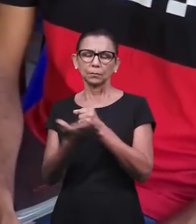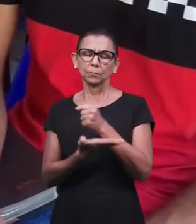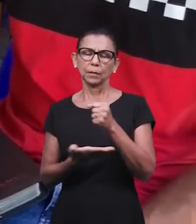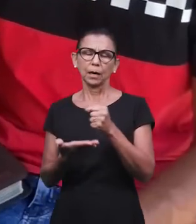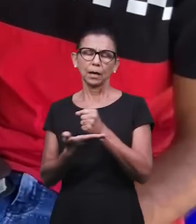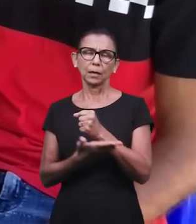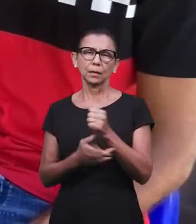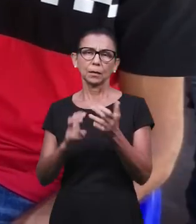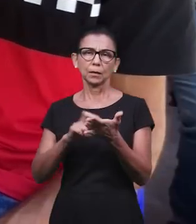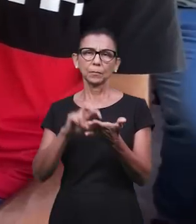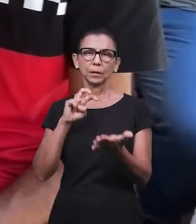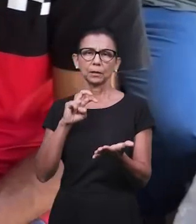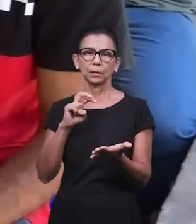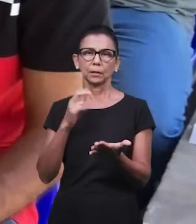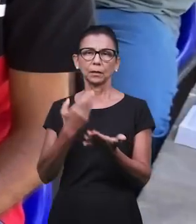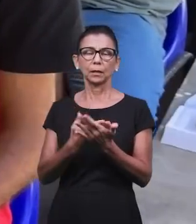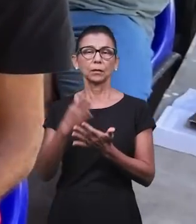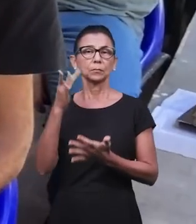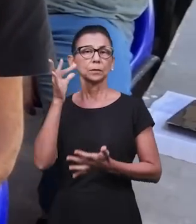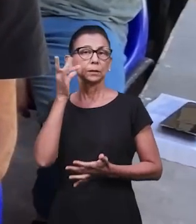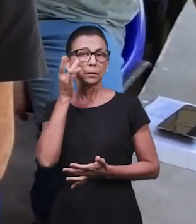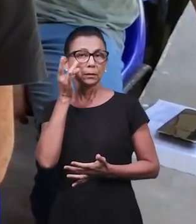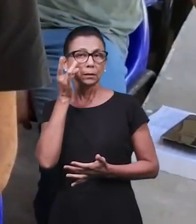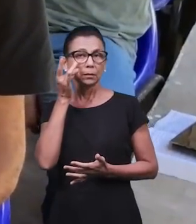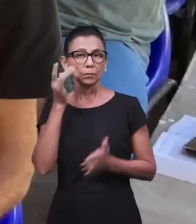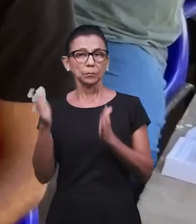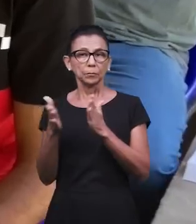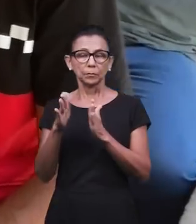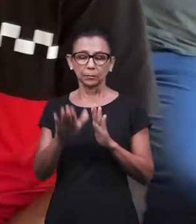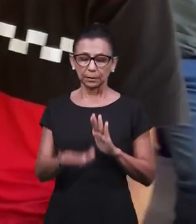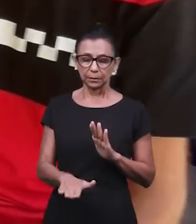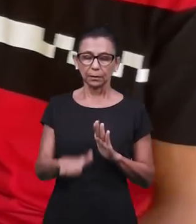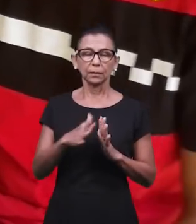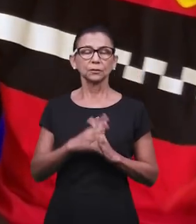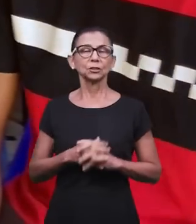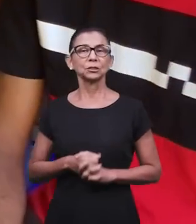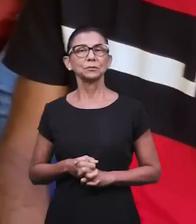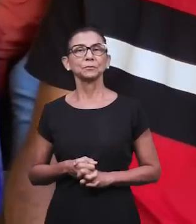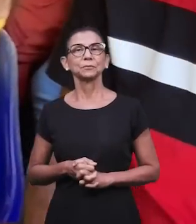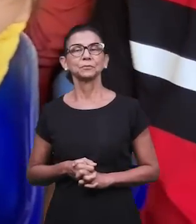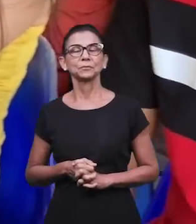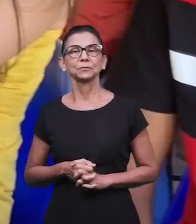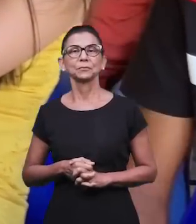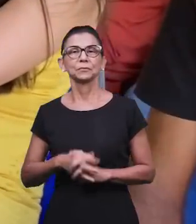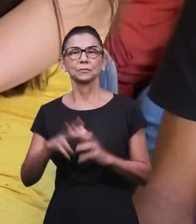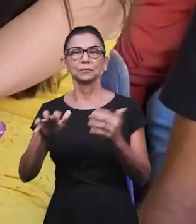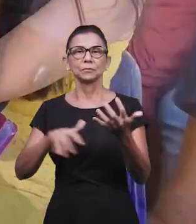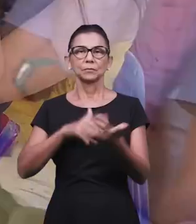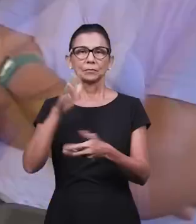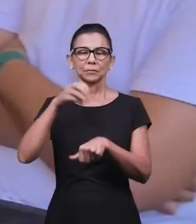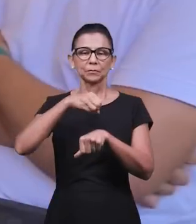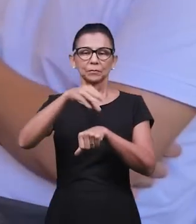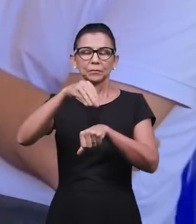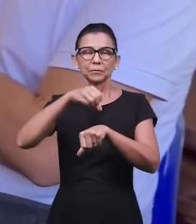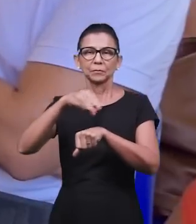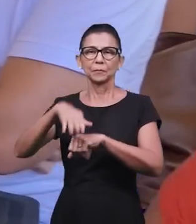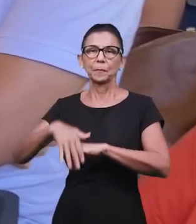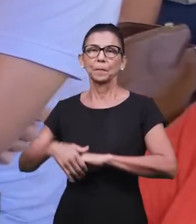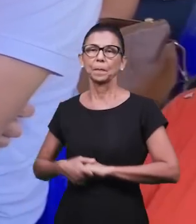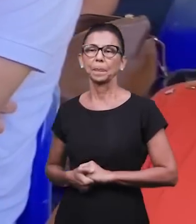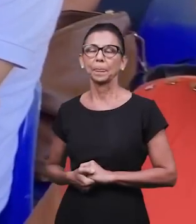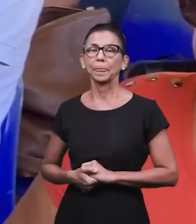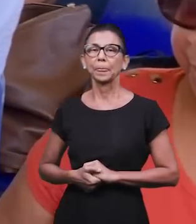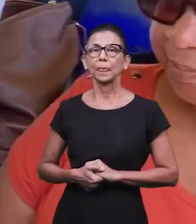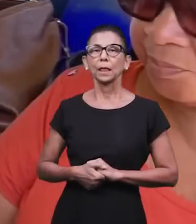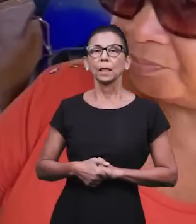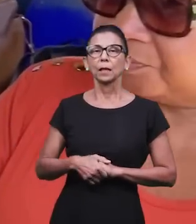aulas presenciais transmitidas pelos pastores da região e, à tarde, o grupo assistiu às aulas transmitidas via satélite. O pastor